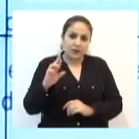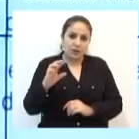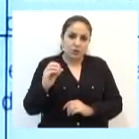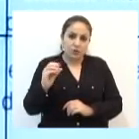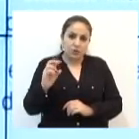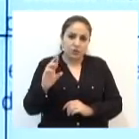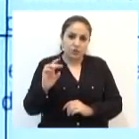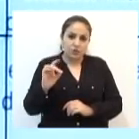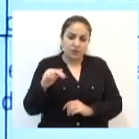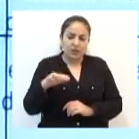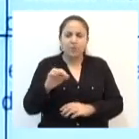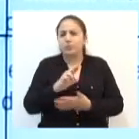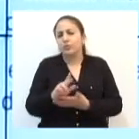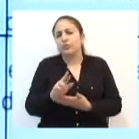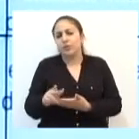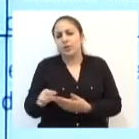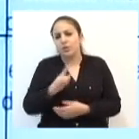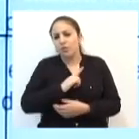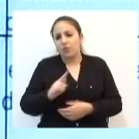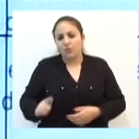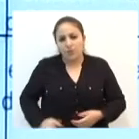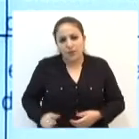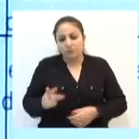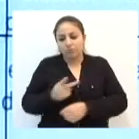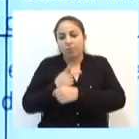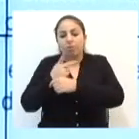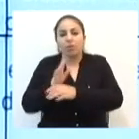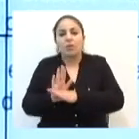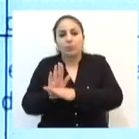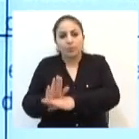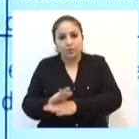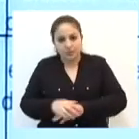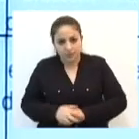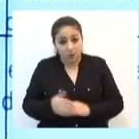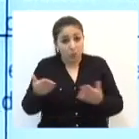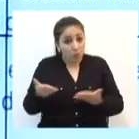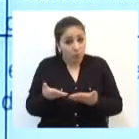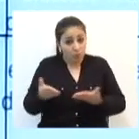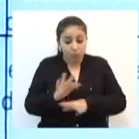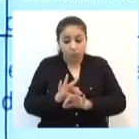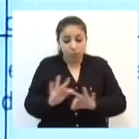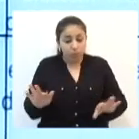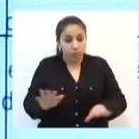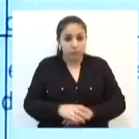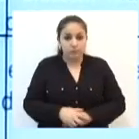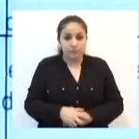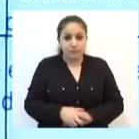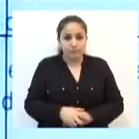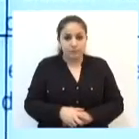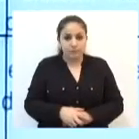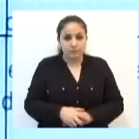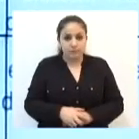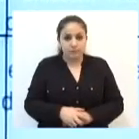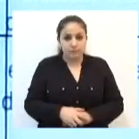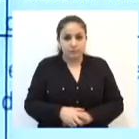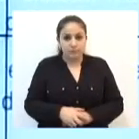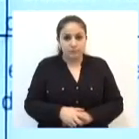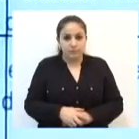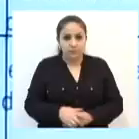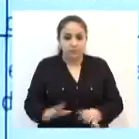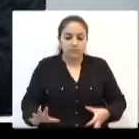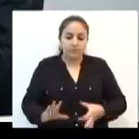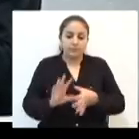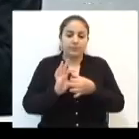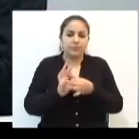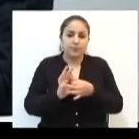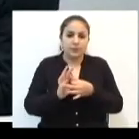vários governos, né, financiaram esse acréscimo de despesas, hoje estão exauridas, né? O caixa único,